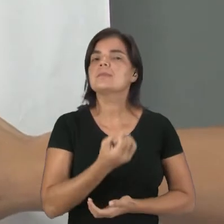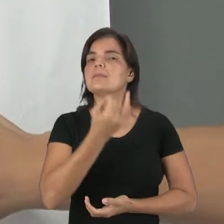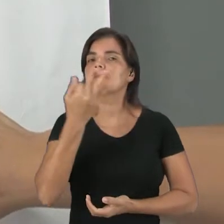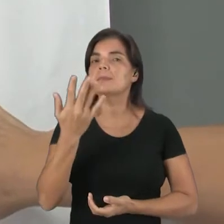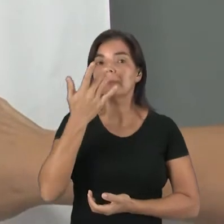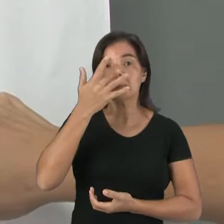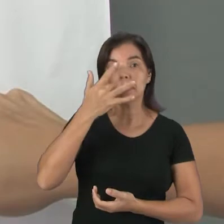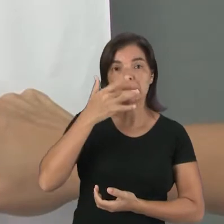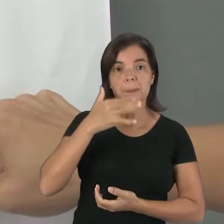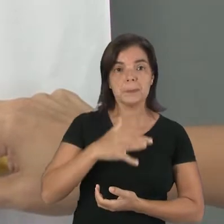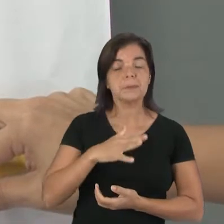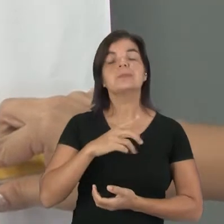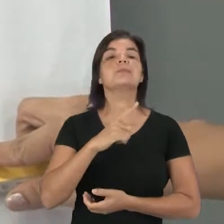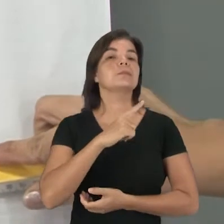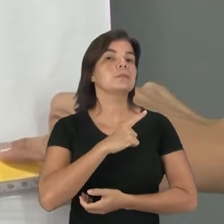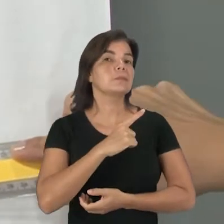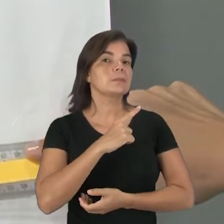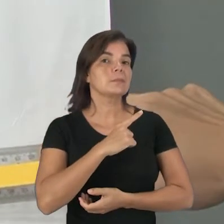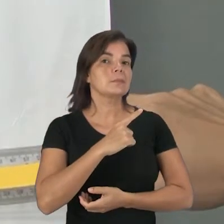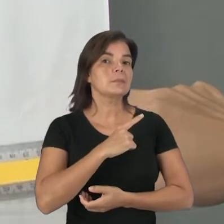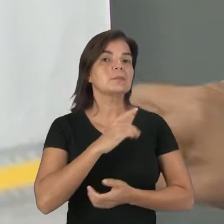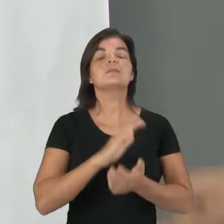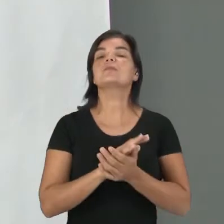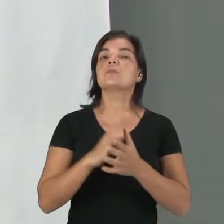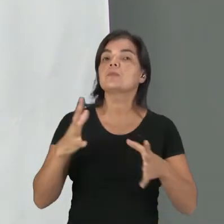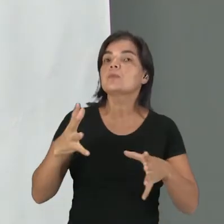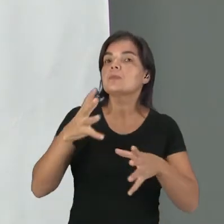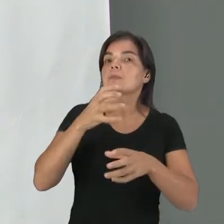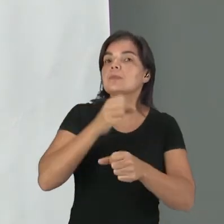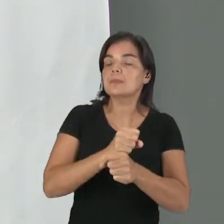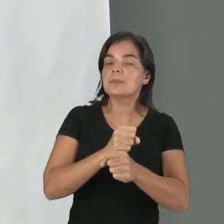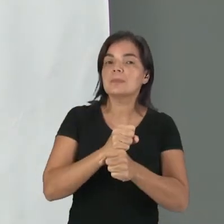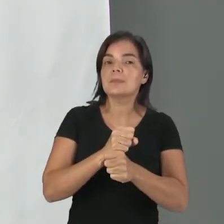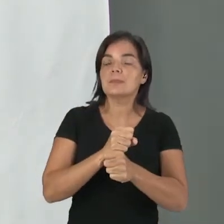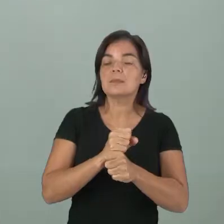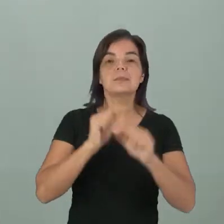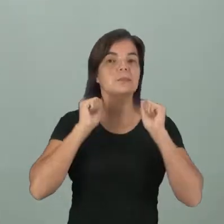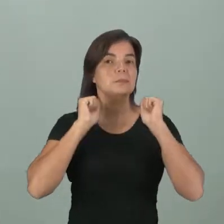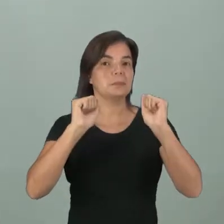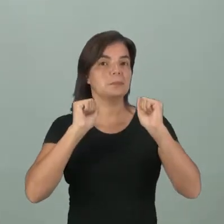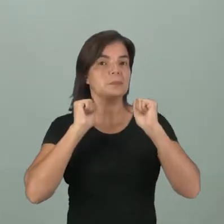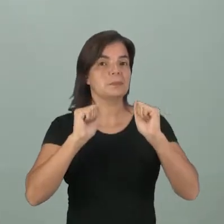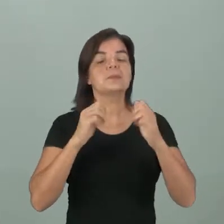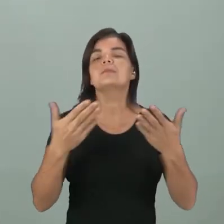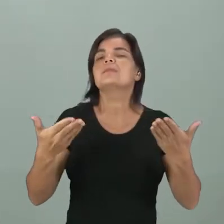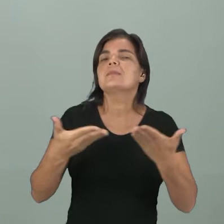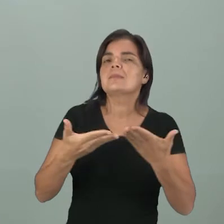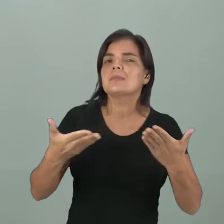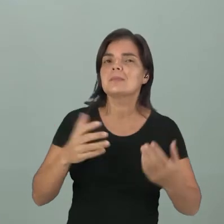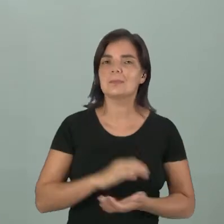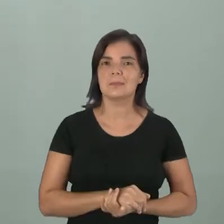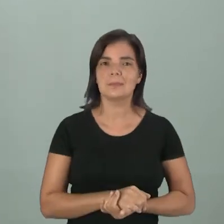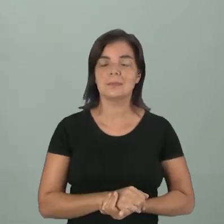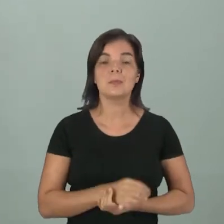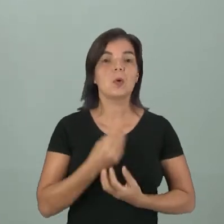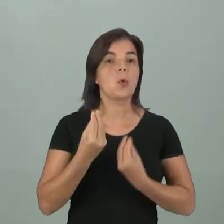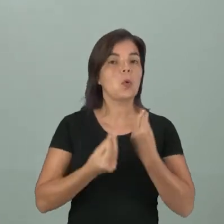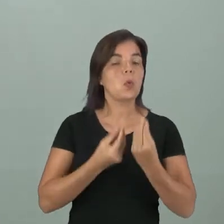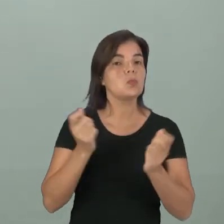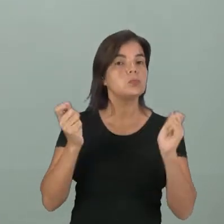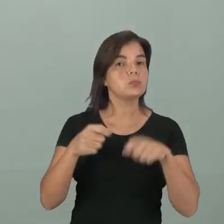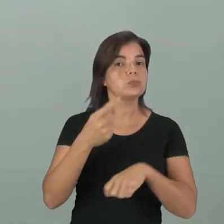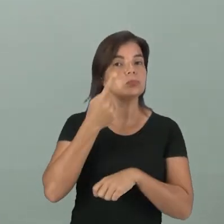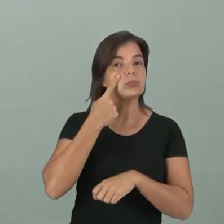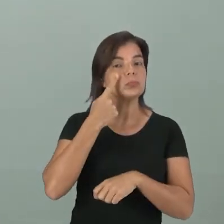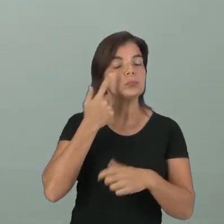Quantas crianças tinham ao todo nas torcidas? E agora? Como que nós